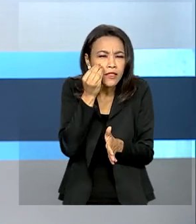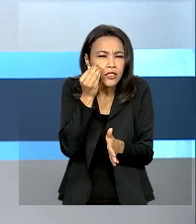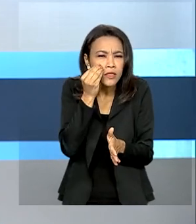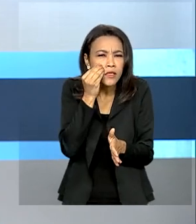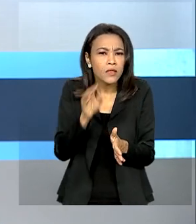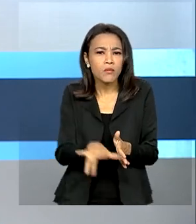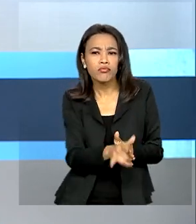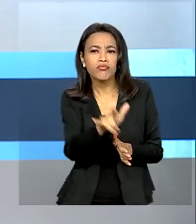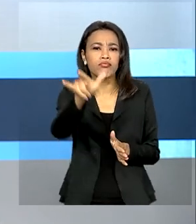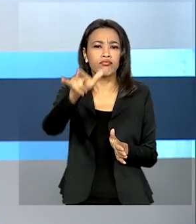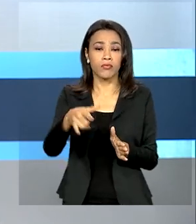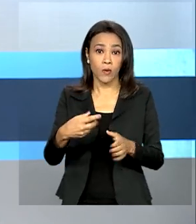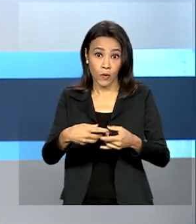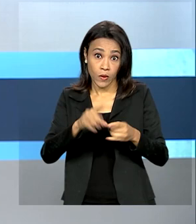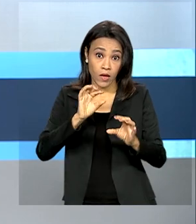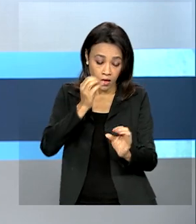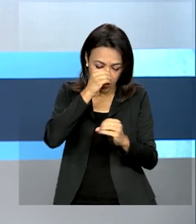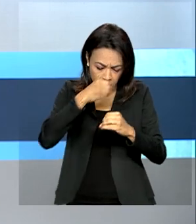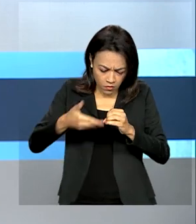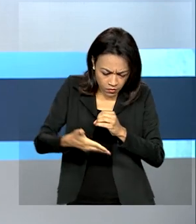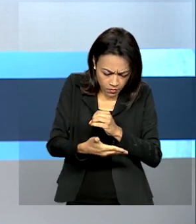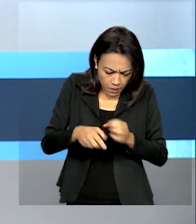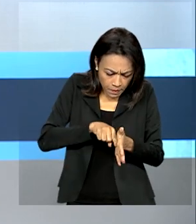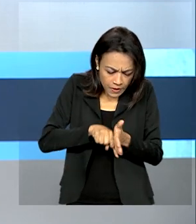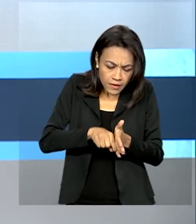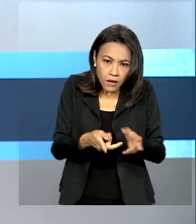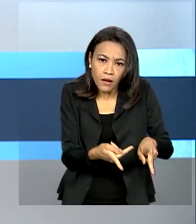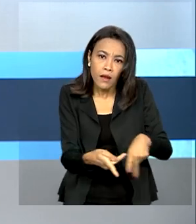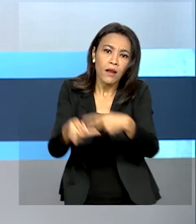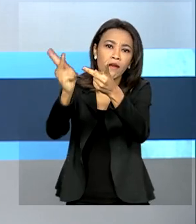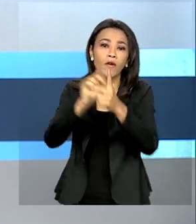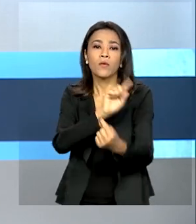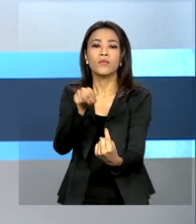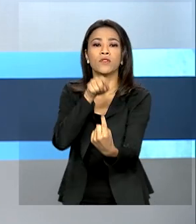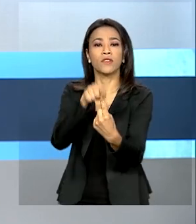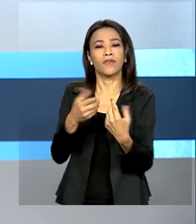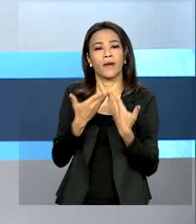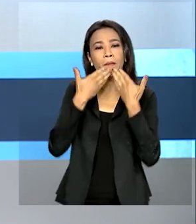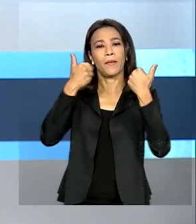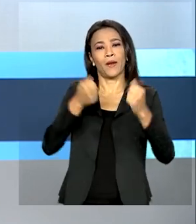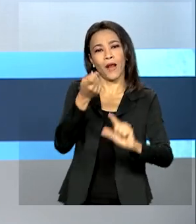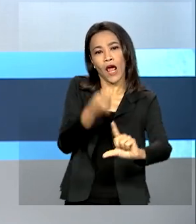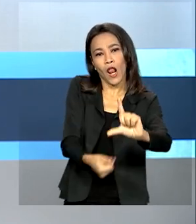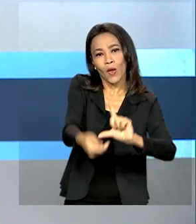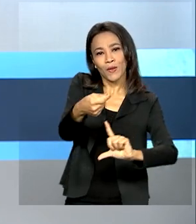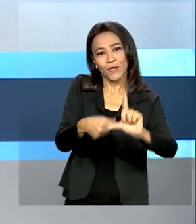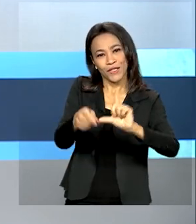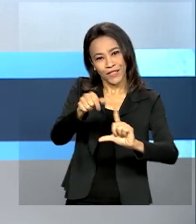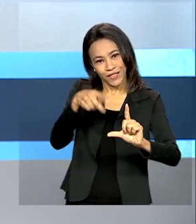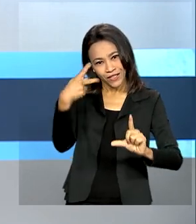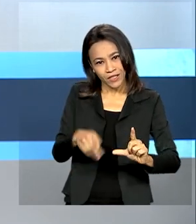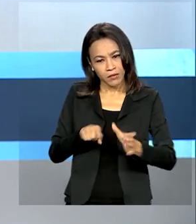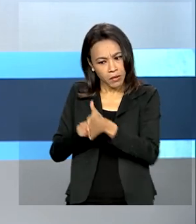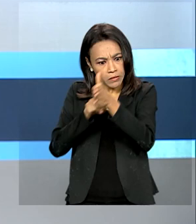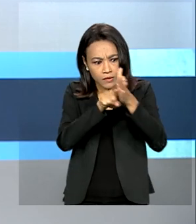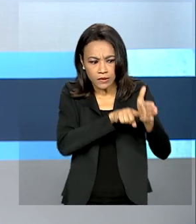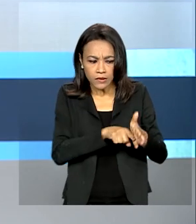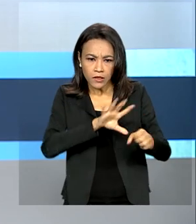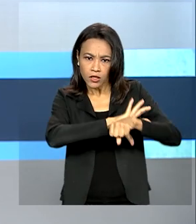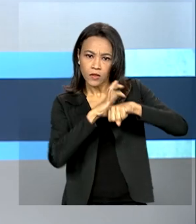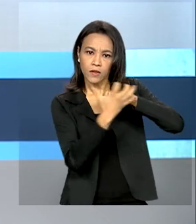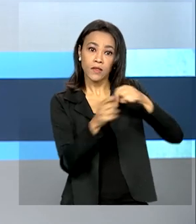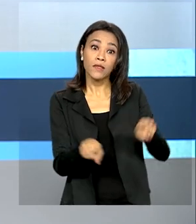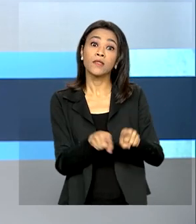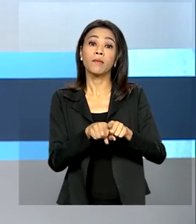material biológico com drones. Inicialmente, a ideia é melhorar a logística para a vigilância da Covid-19 e